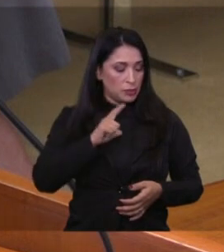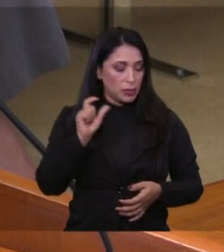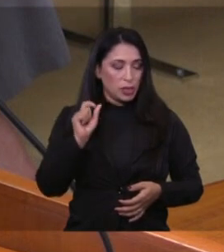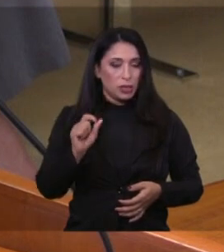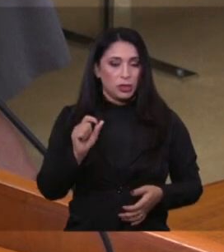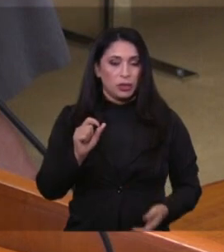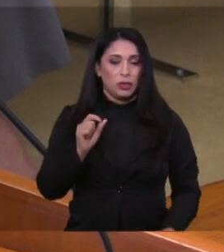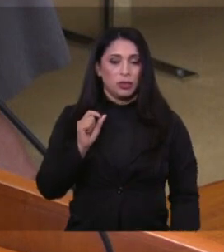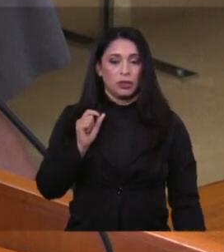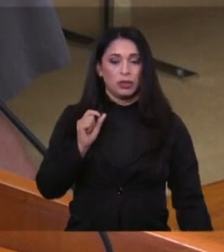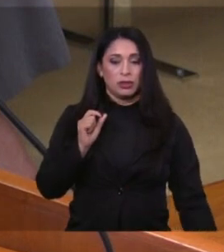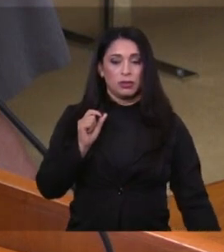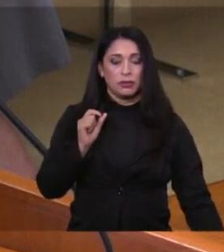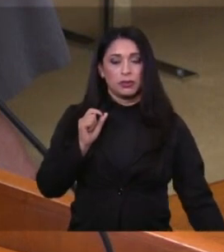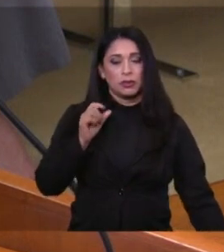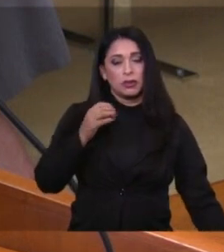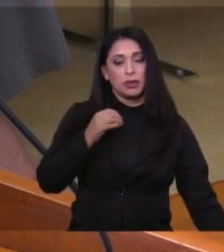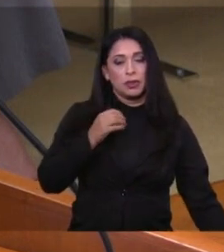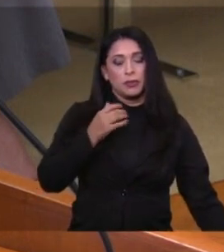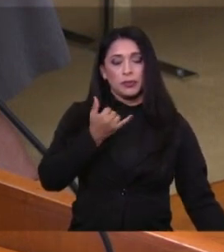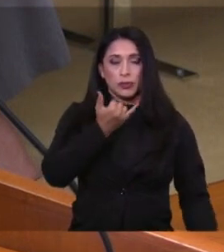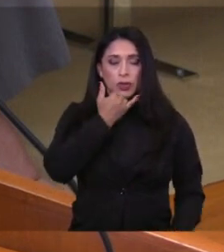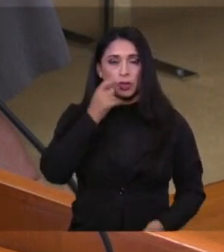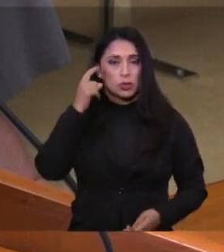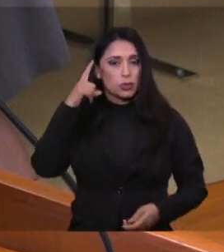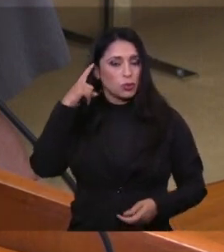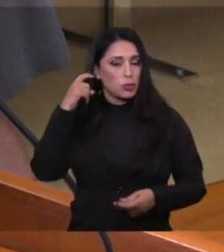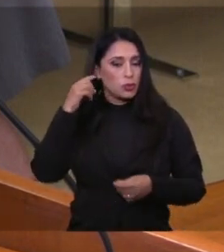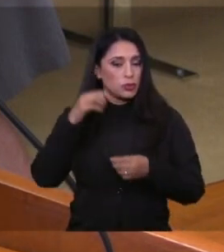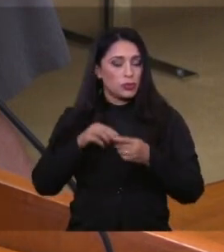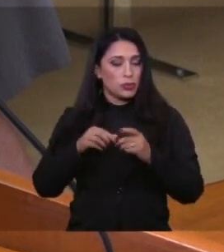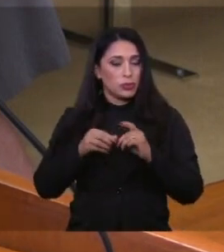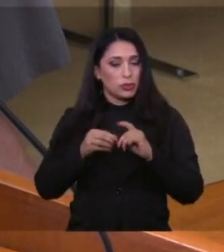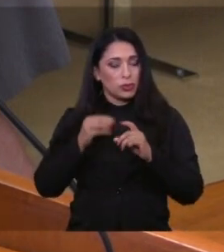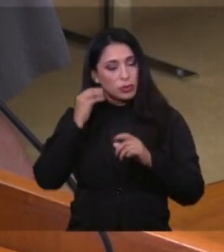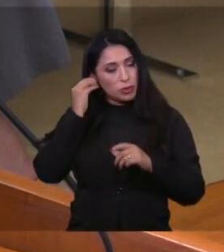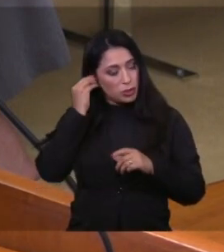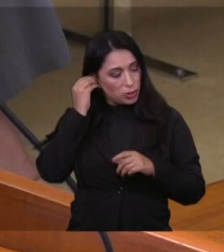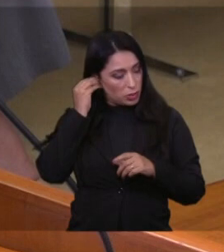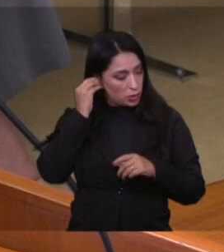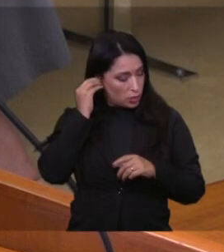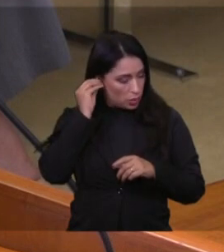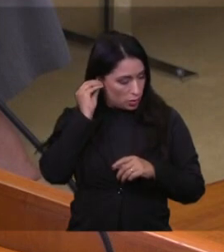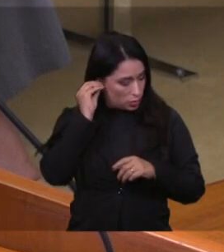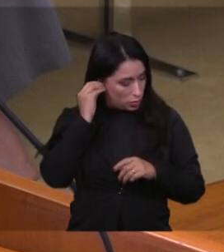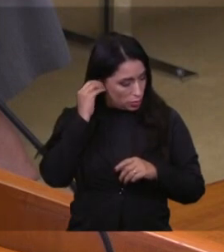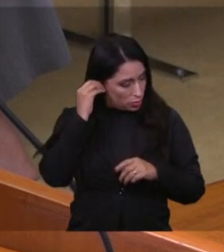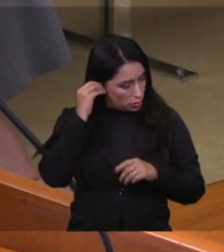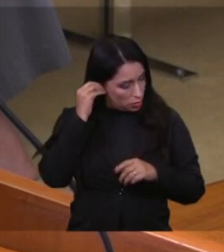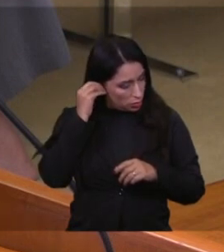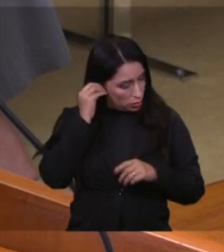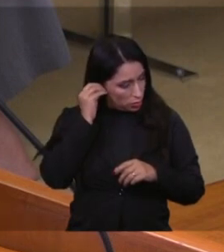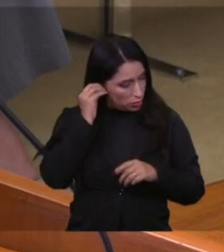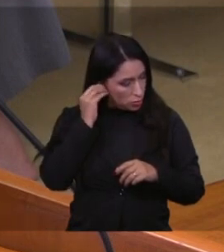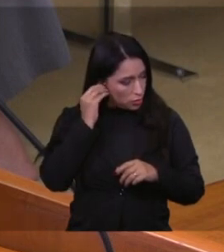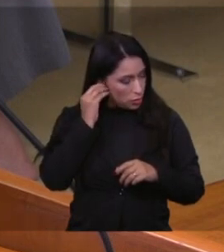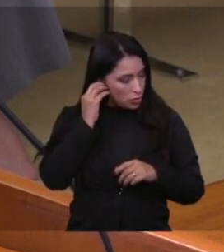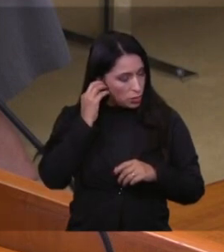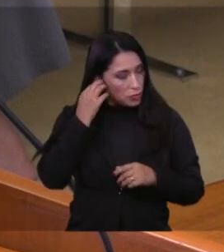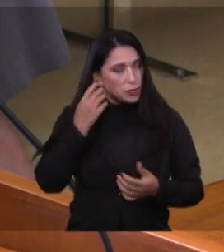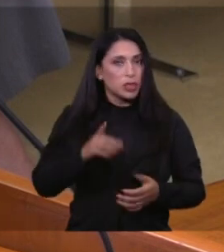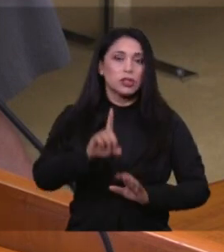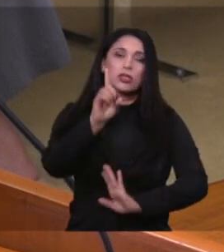limita poder de tributar, né, essencial para o financiamento do Estado, e, em última análise, para a promoção de